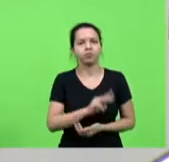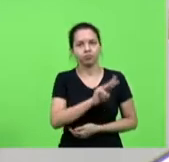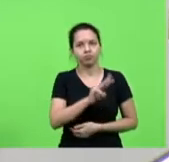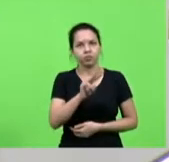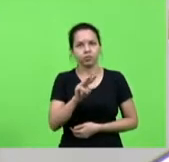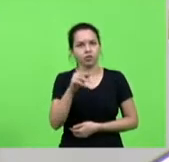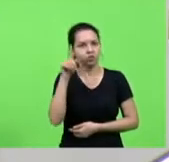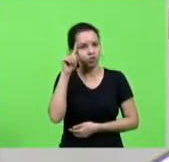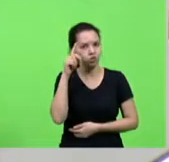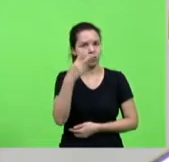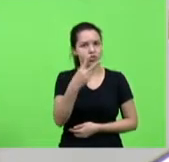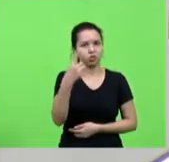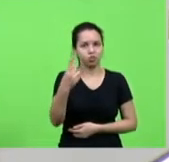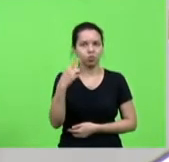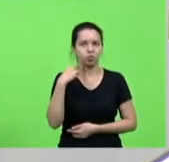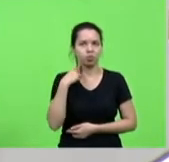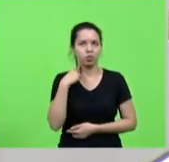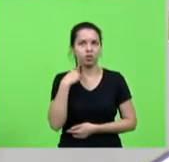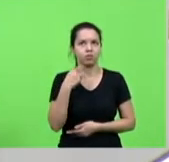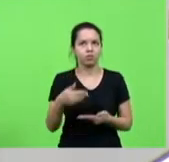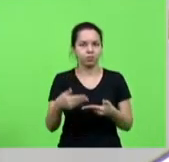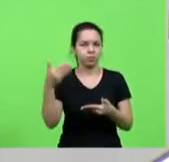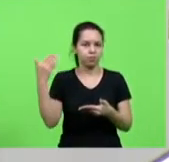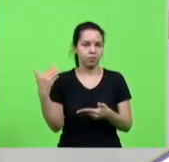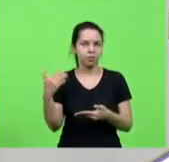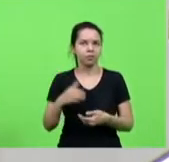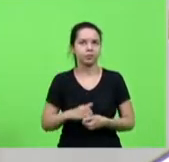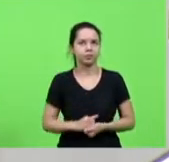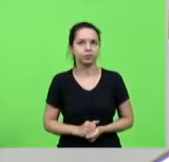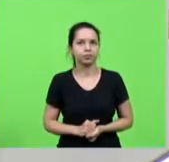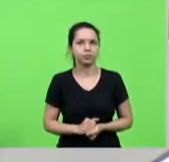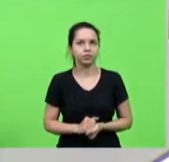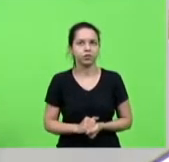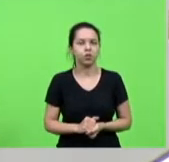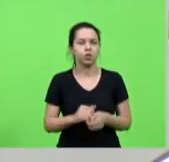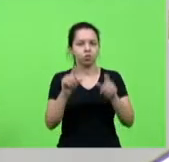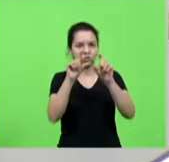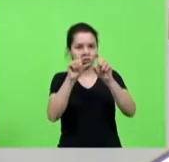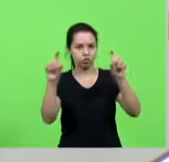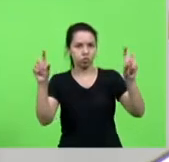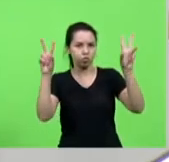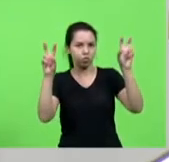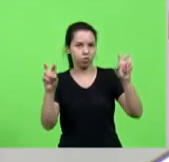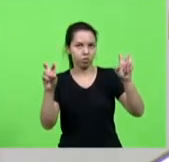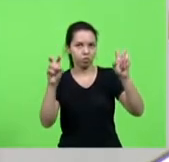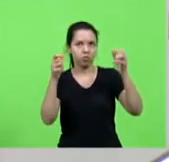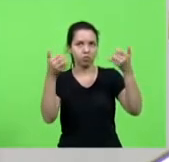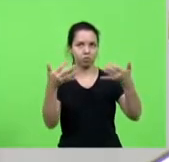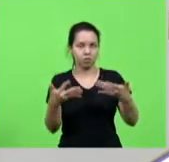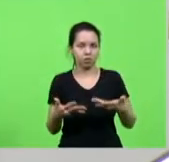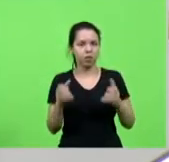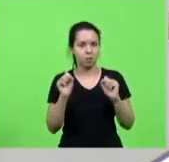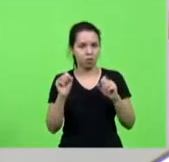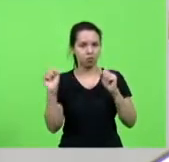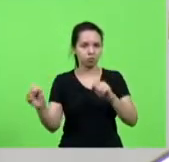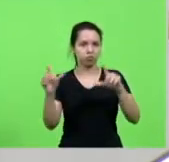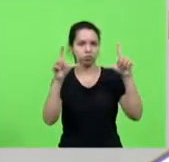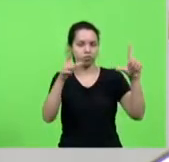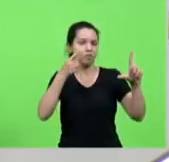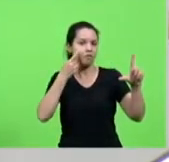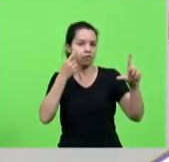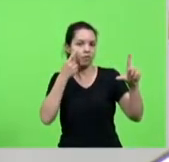maio. Então, muito recentemente. O título da matéria diz o seguinte, gostaria que colocasse na tela para a gente, diz